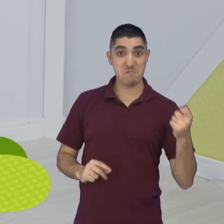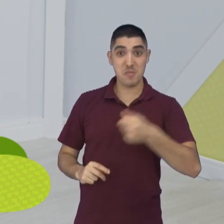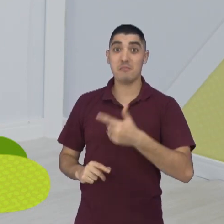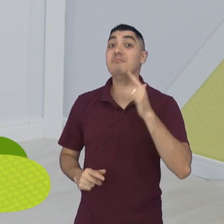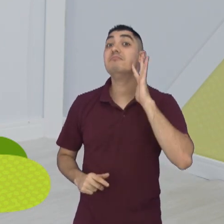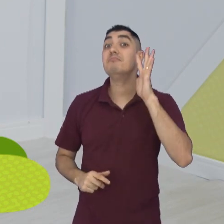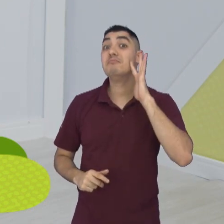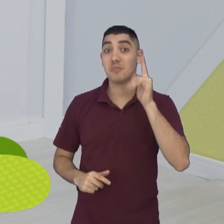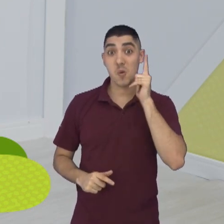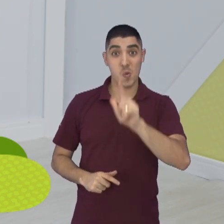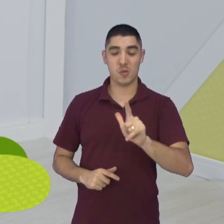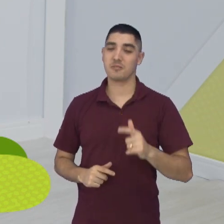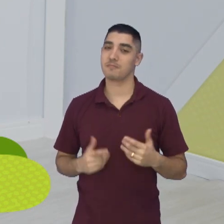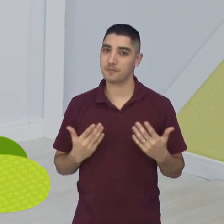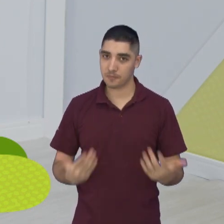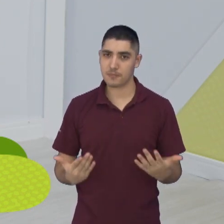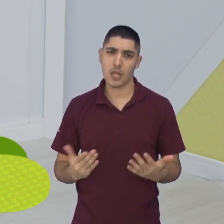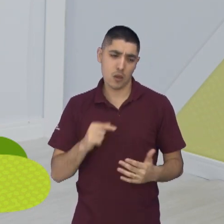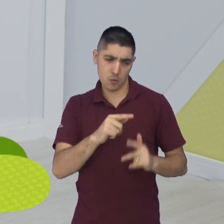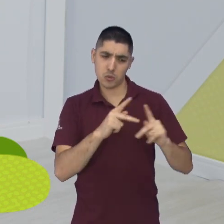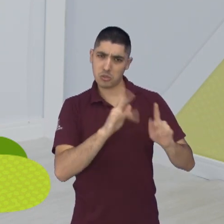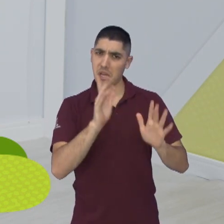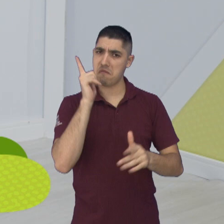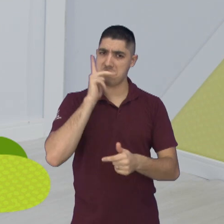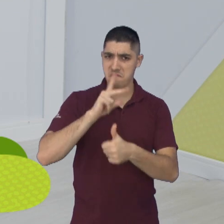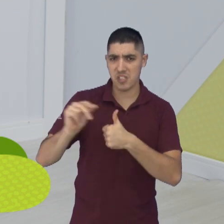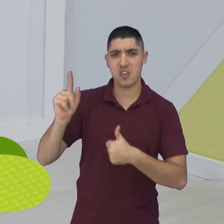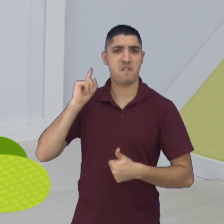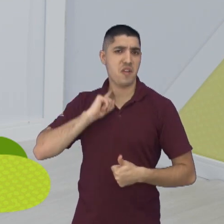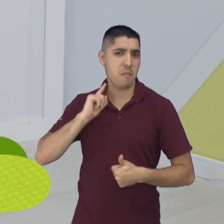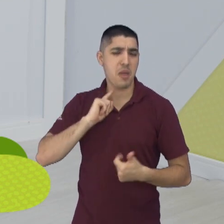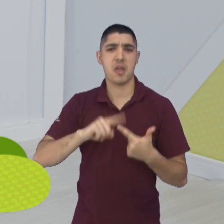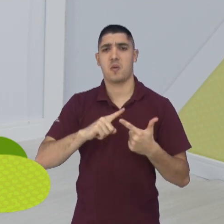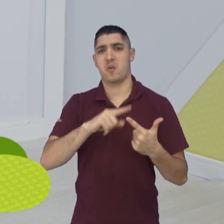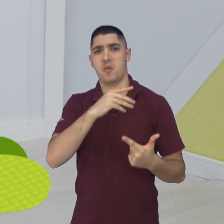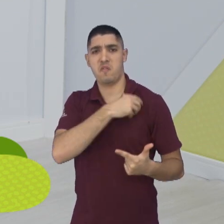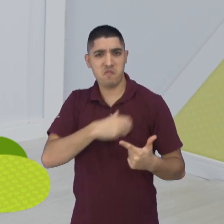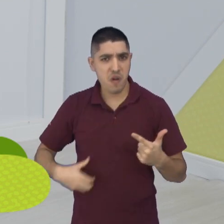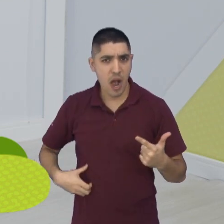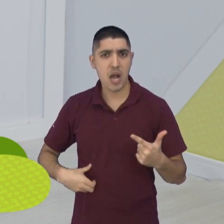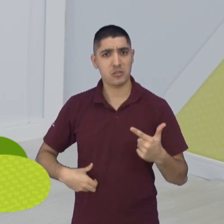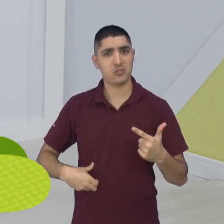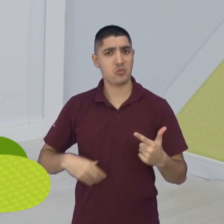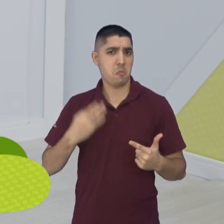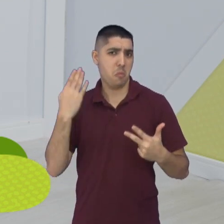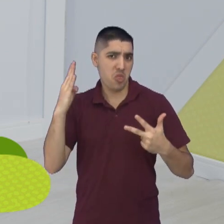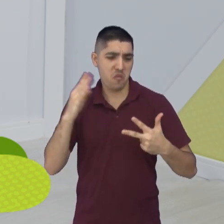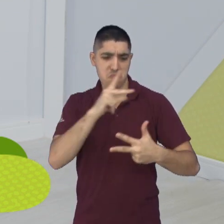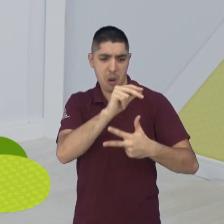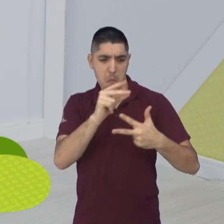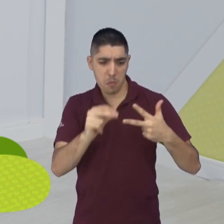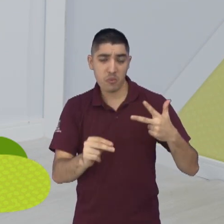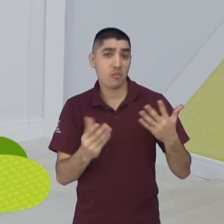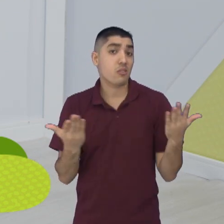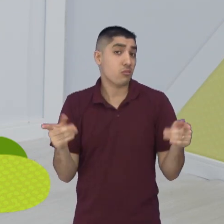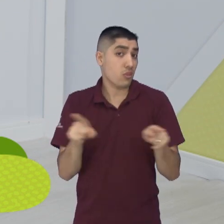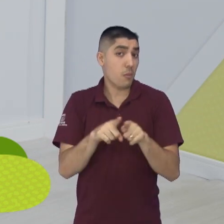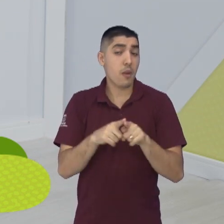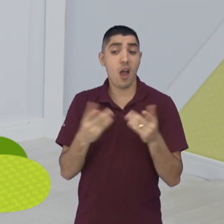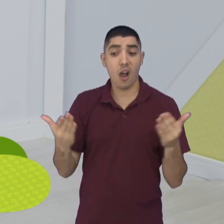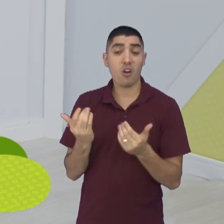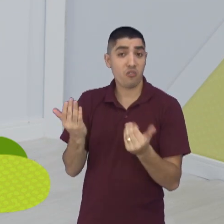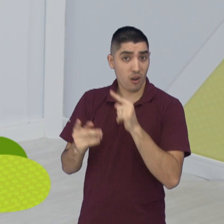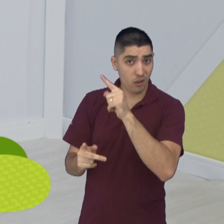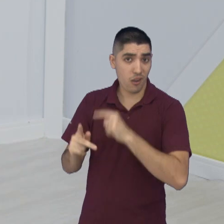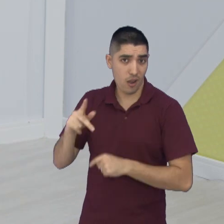recupera contra um time mais forte. Já fez isso contra o Flamengo, já fez isso contra o Vasco aqui em São José, por que não fazer contra o Unifacisa lá na